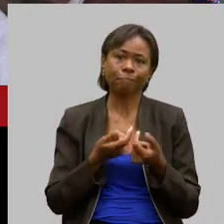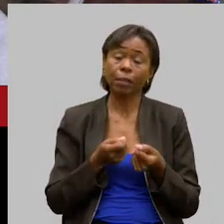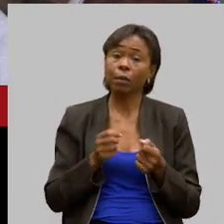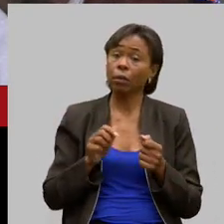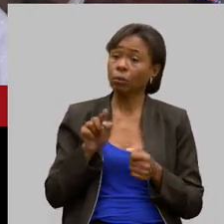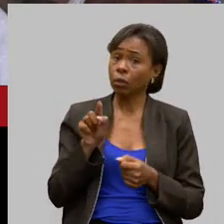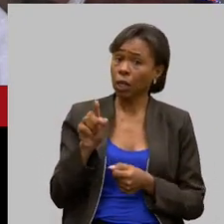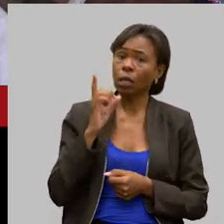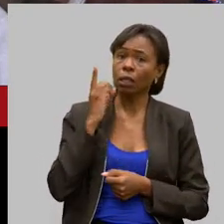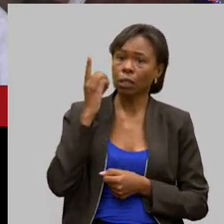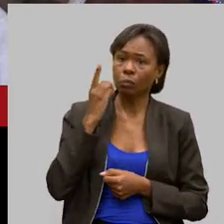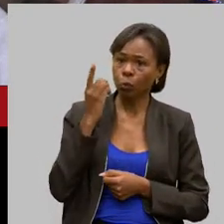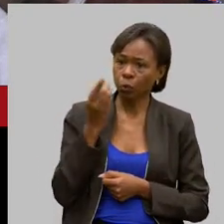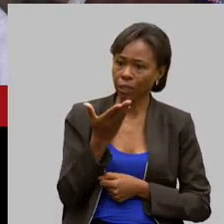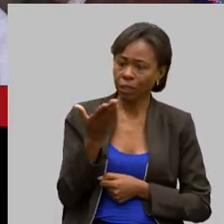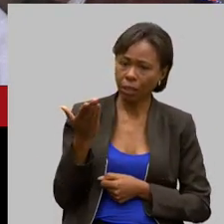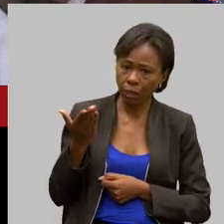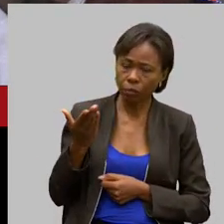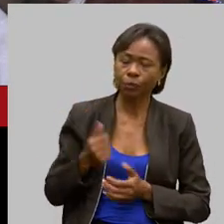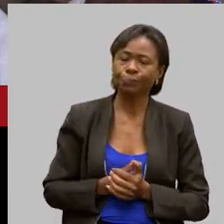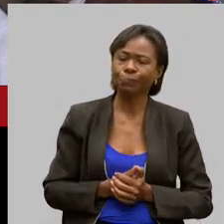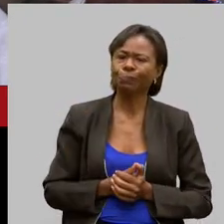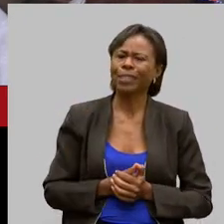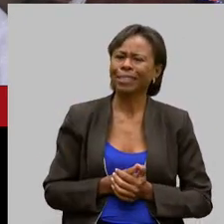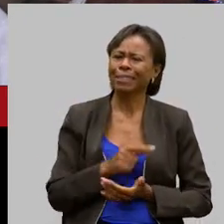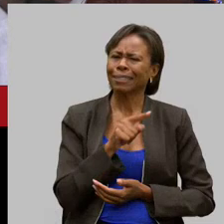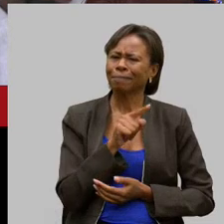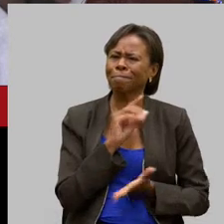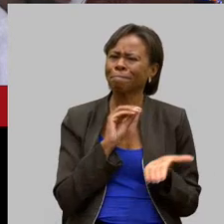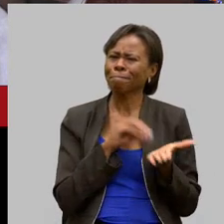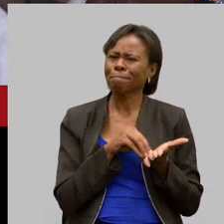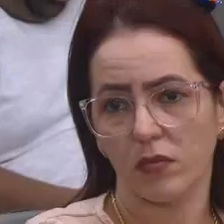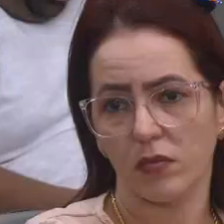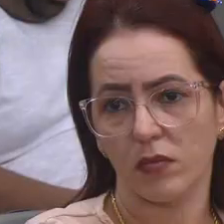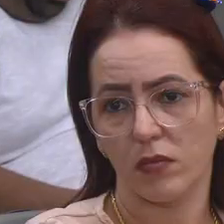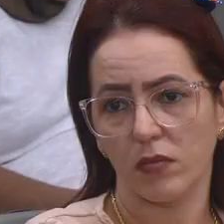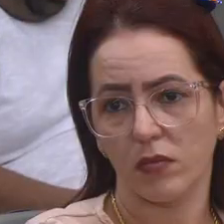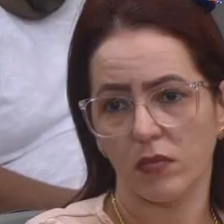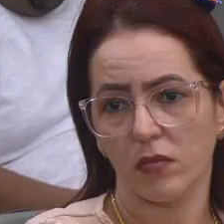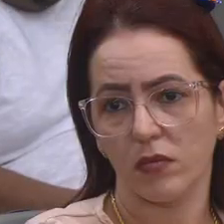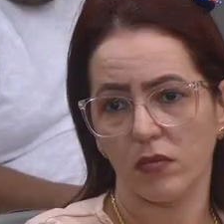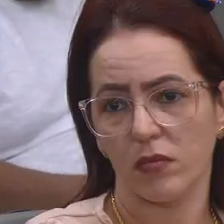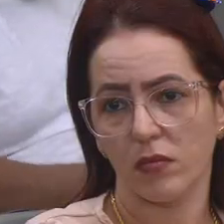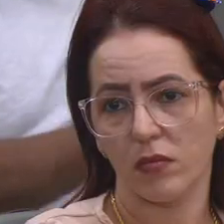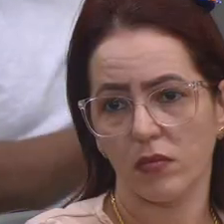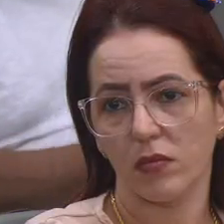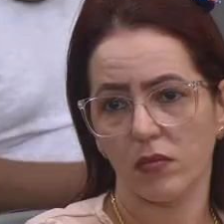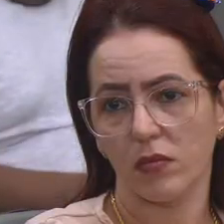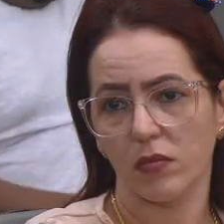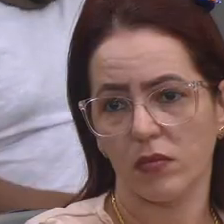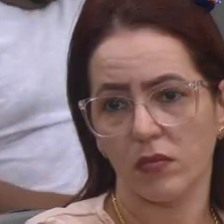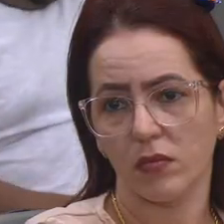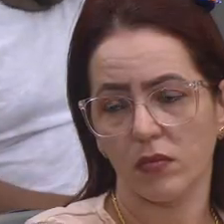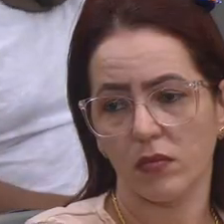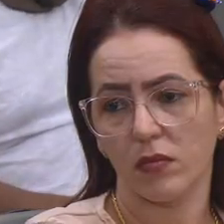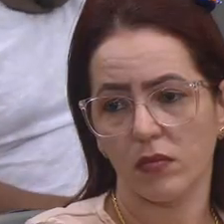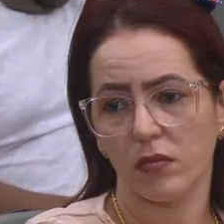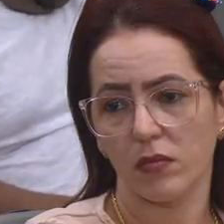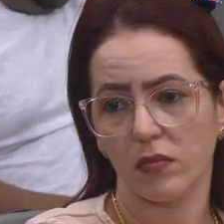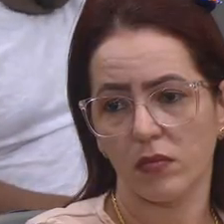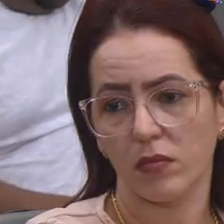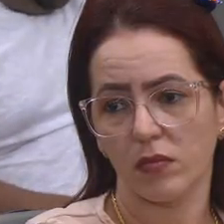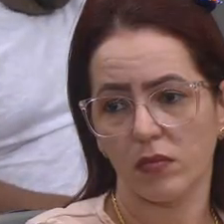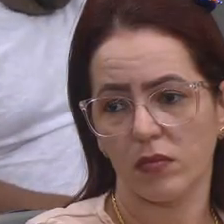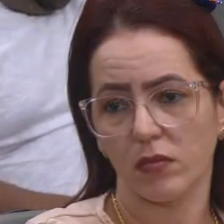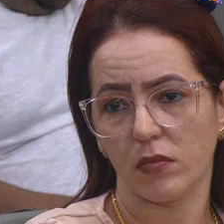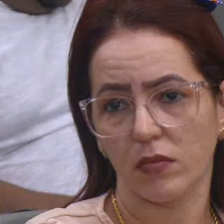e nobres colegas nós estamos com uma defasagem muito grande de profissionais especializados na nossa região na nossa